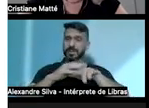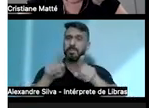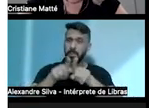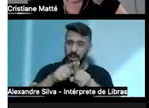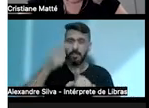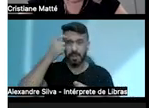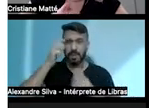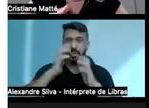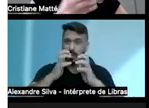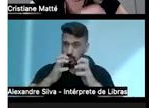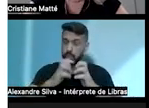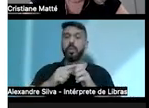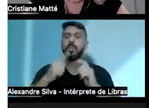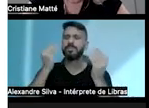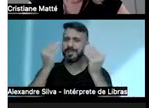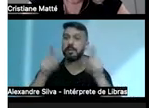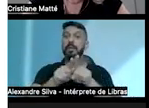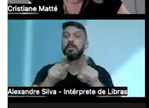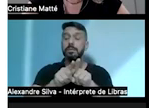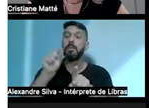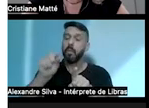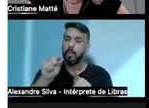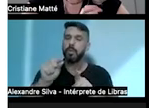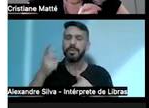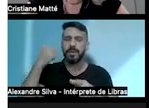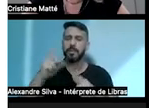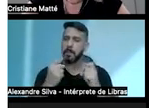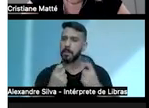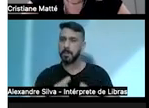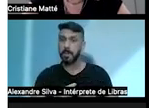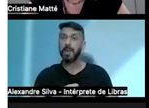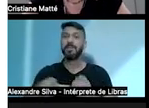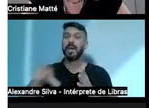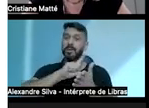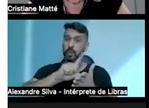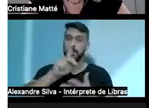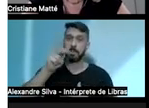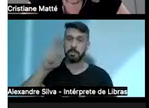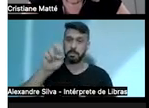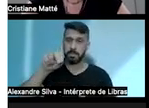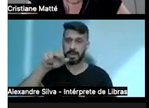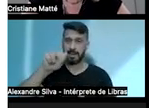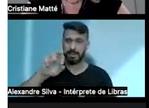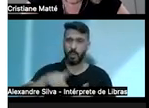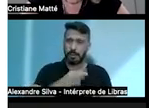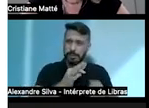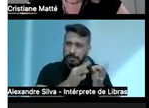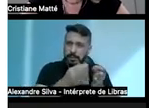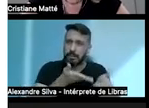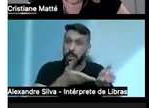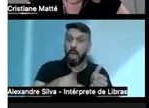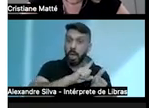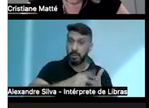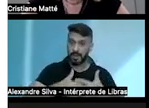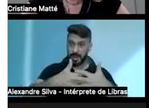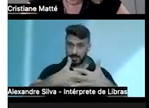doenças neurodegenerativas, quando ocorre esse estresse pré-natal, perdão. Existe um estudo que eu não cheguei a colocar aqui para